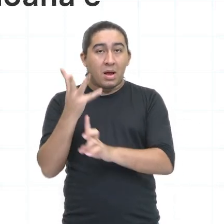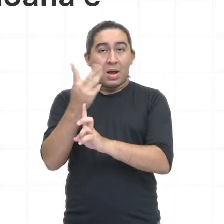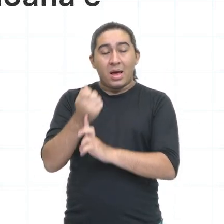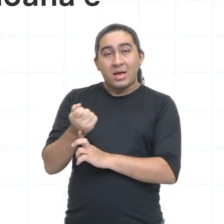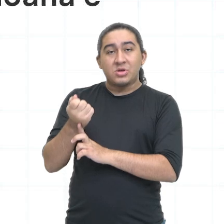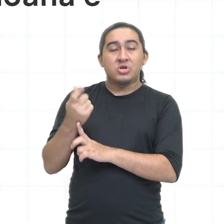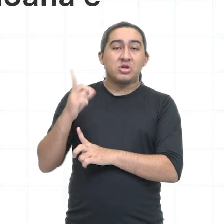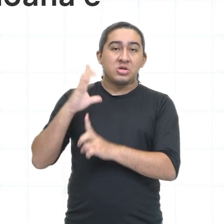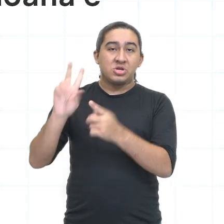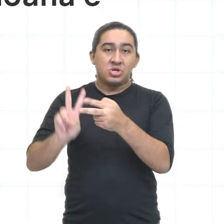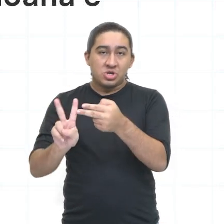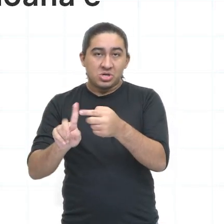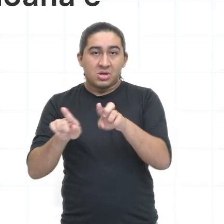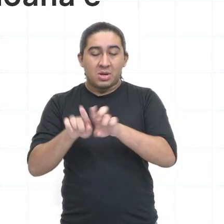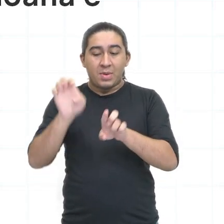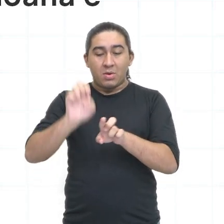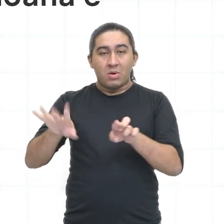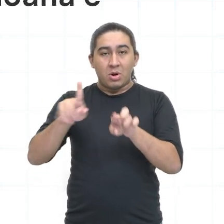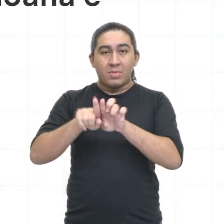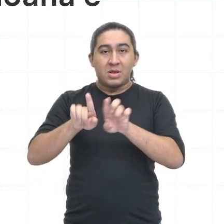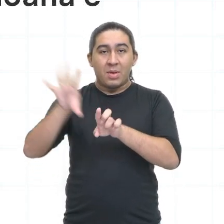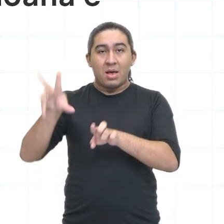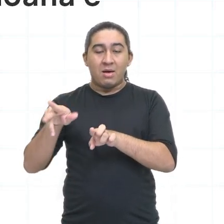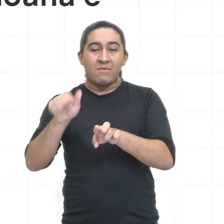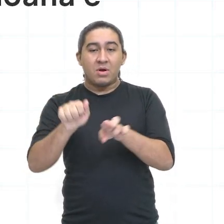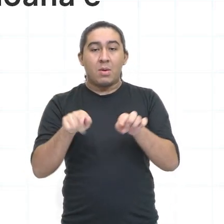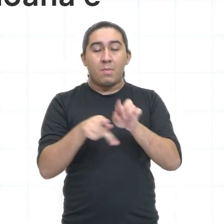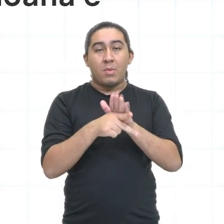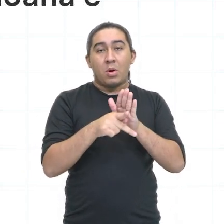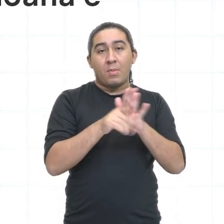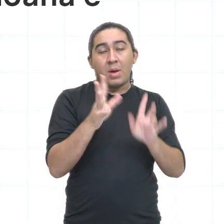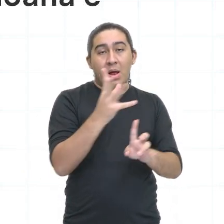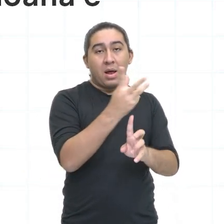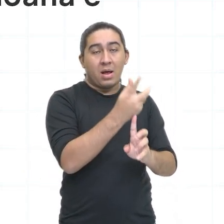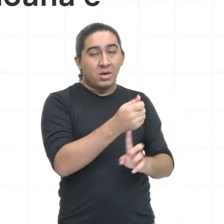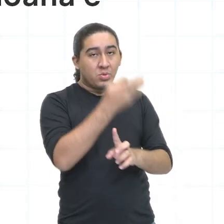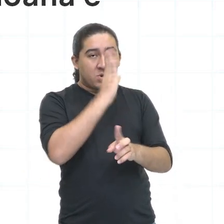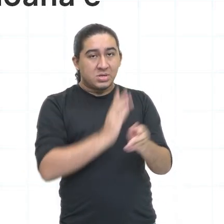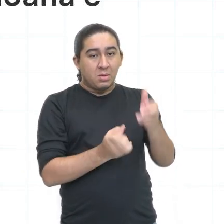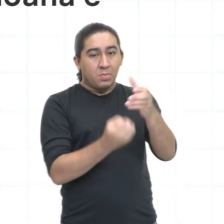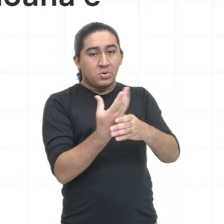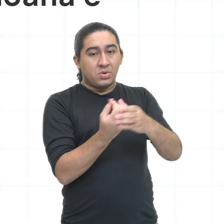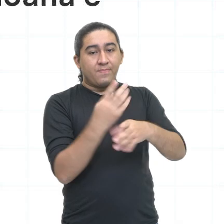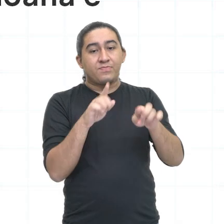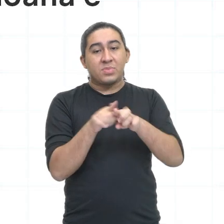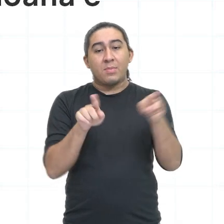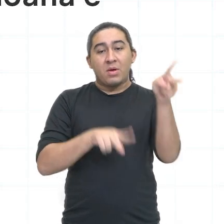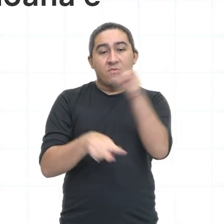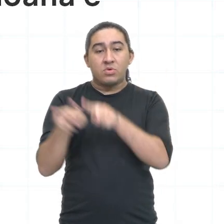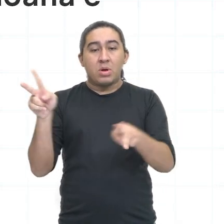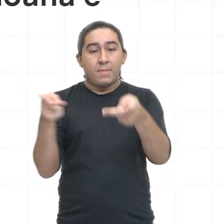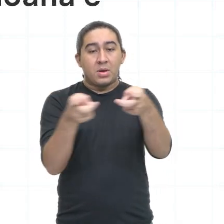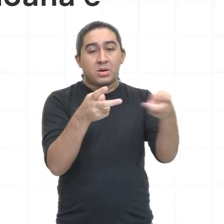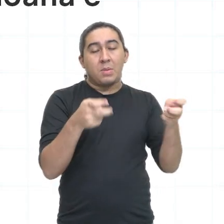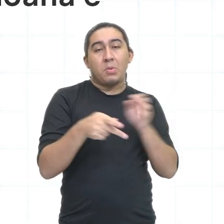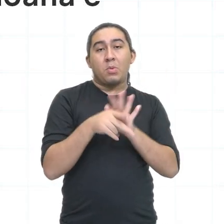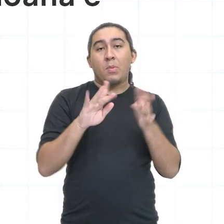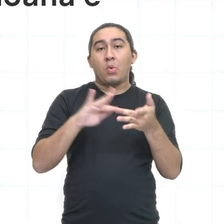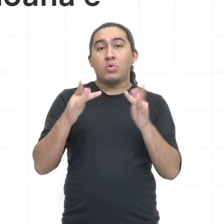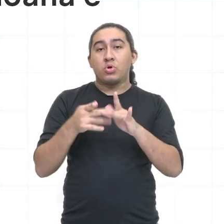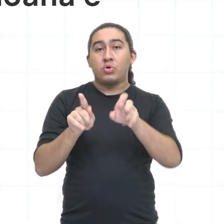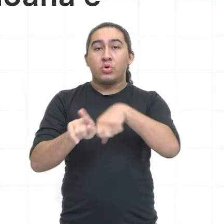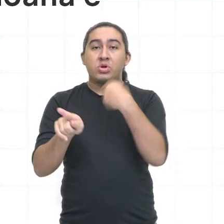nas artes brasileiras. A prática das artes visuais e as artes integradas nas dimensões da